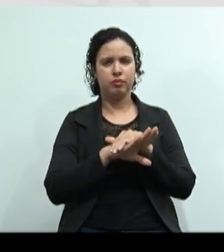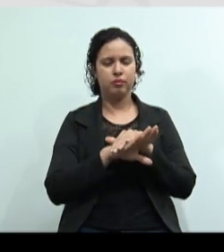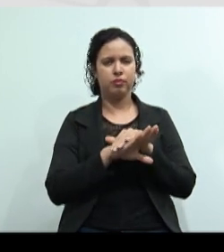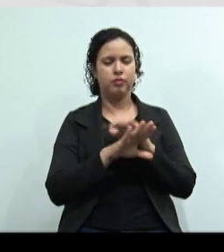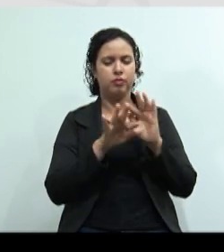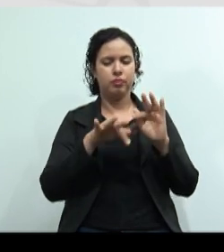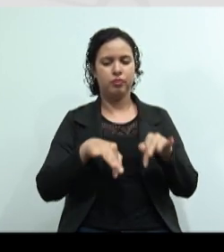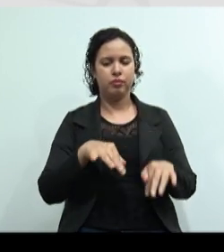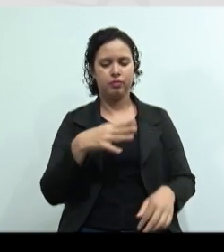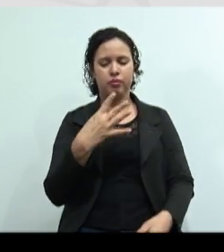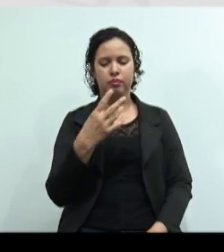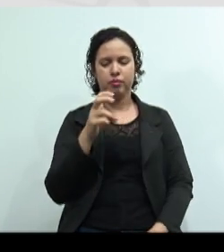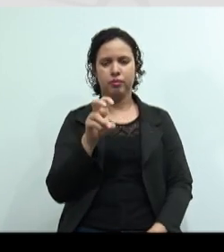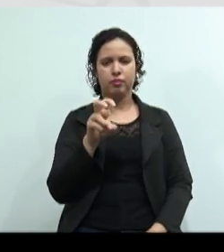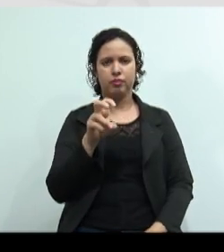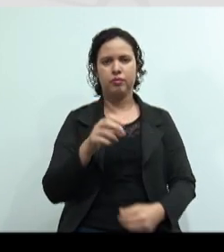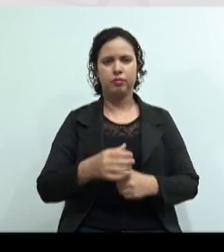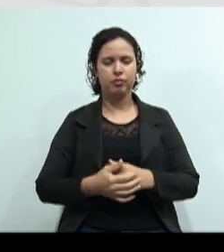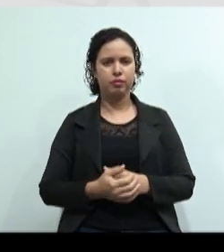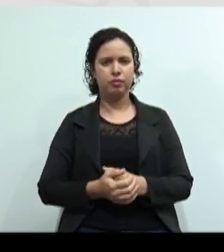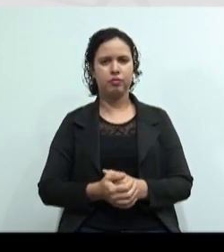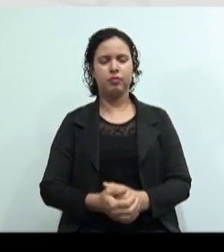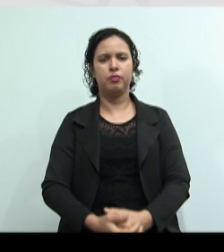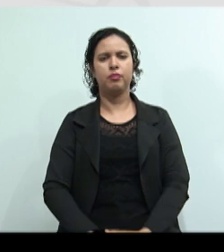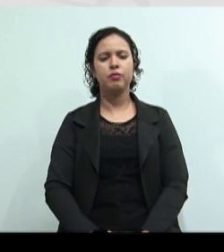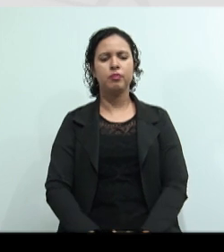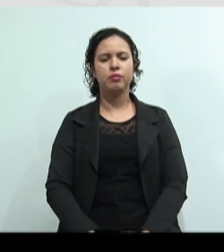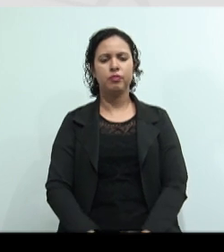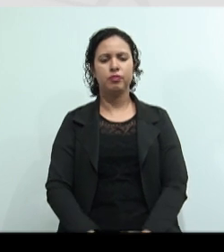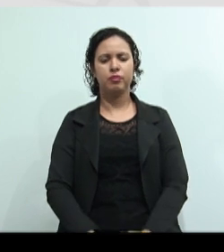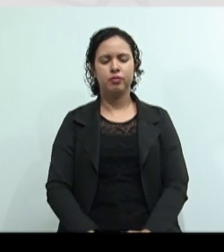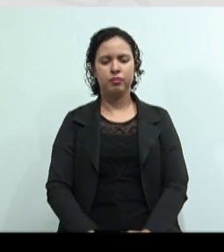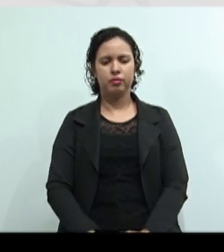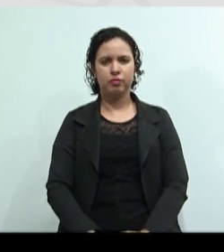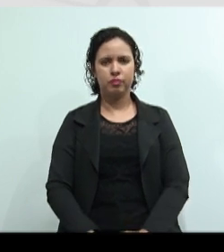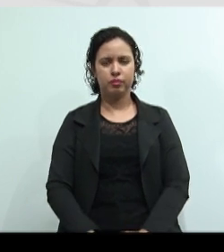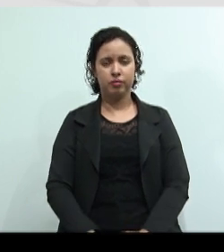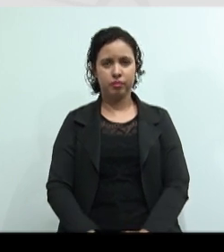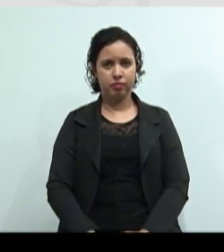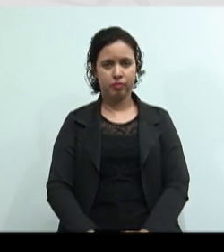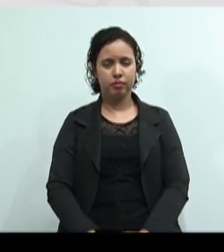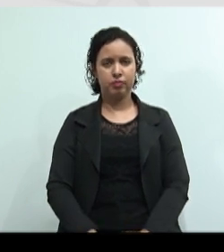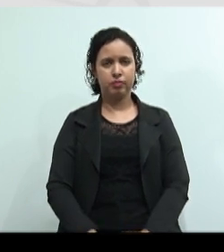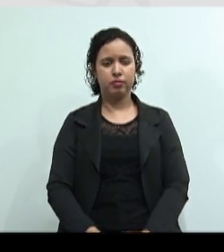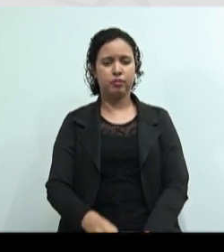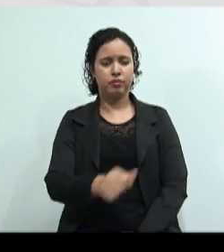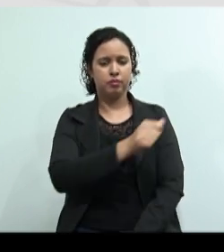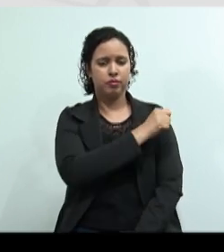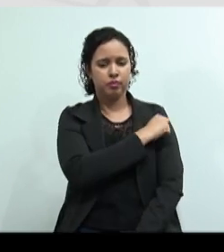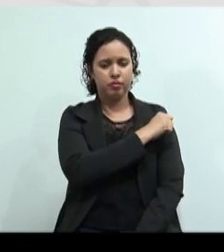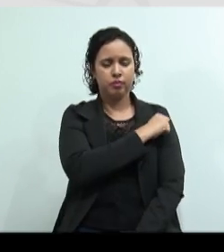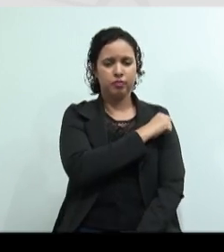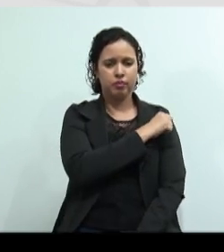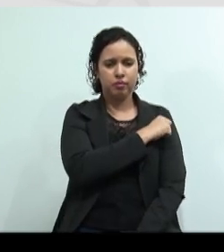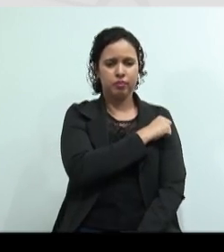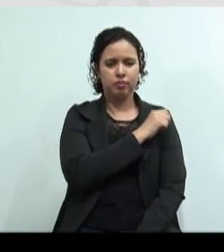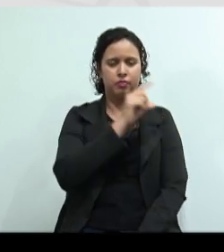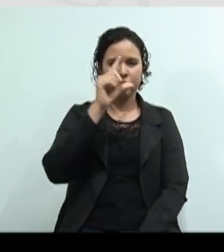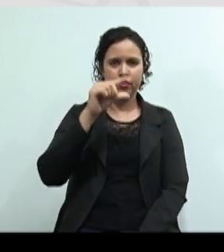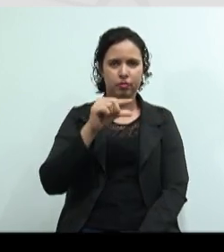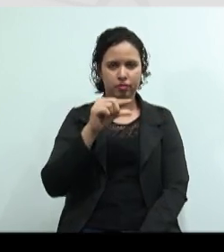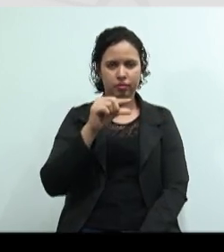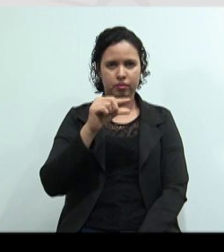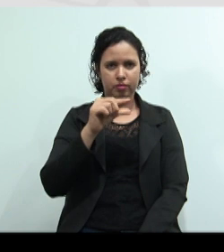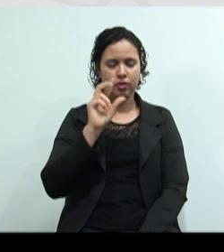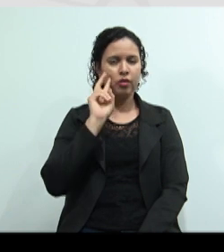45. Conseguiram compreender, alunos? O PEPS? Então, professora, os alunos estão questionando que a letra está muito pequena, que eles não estão